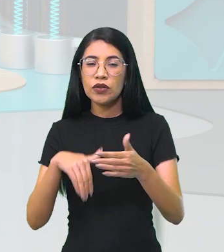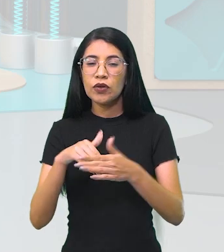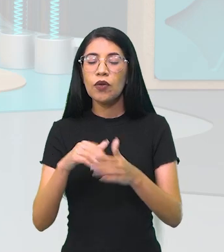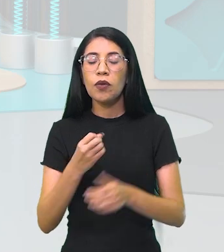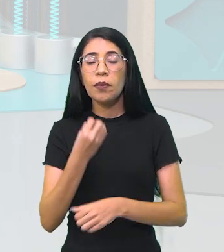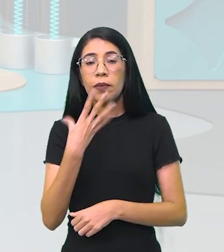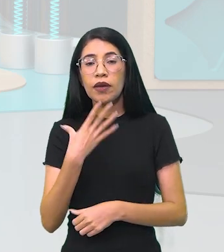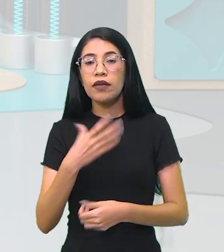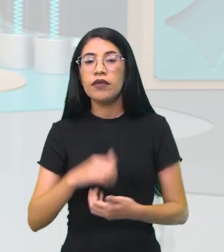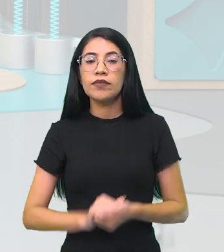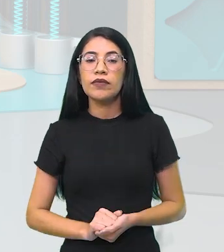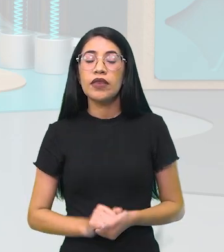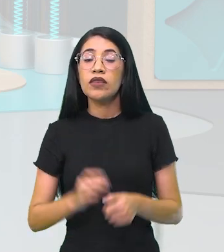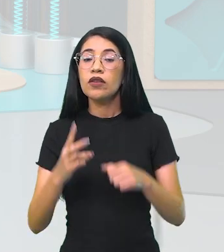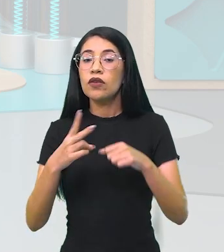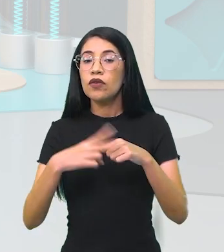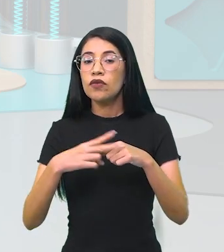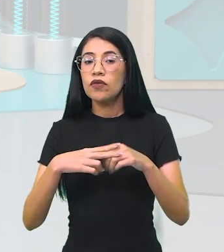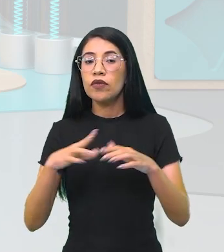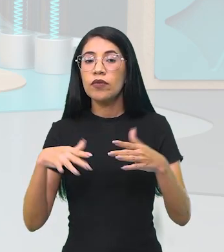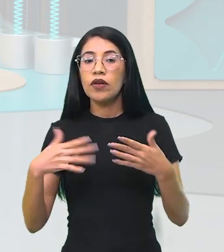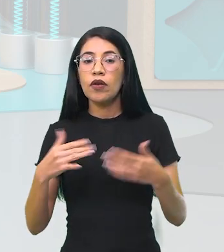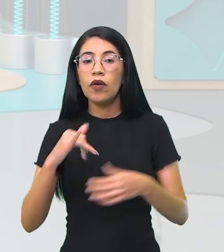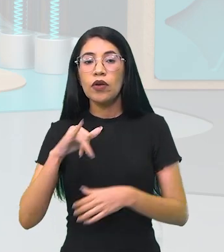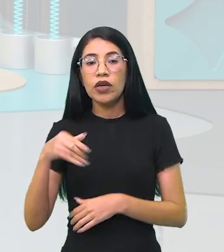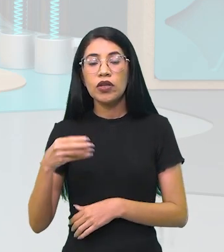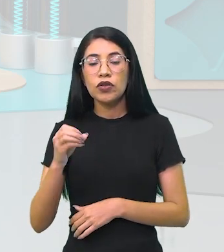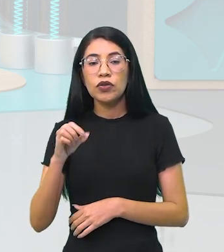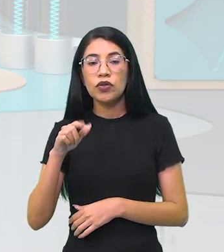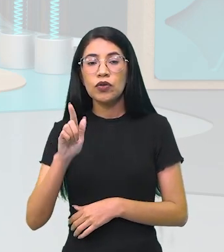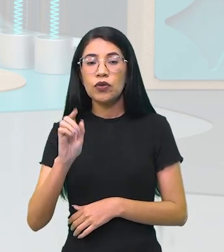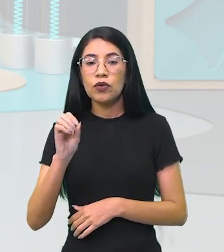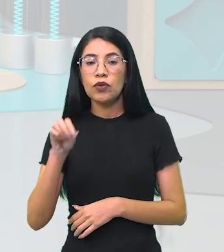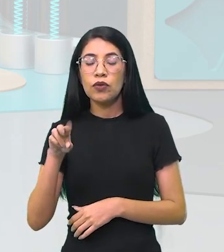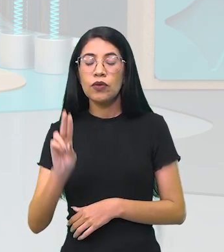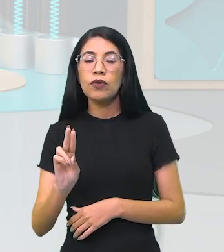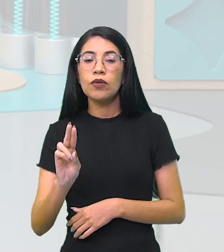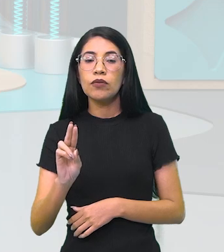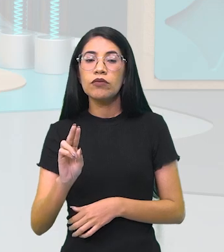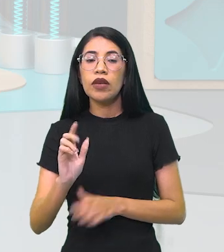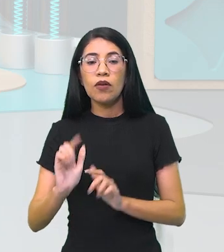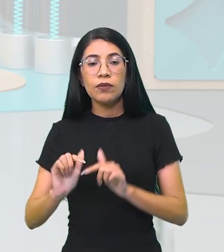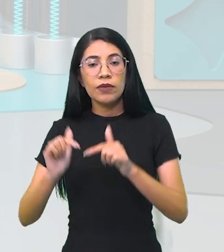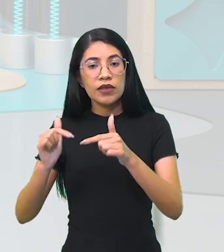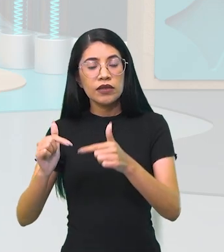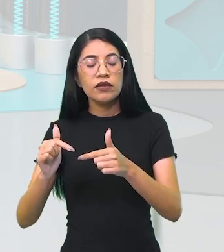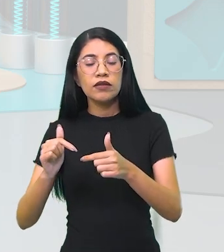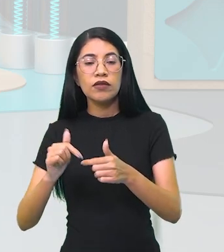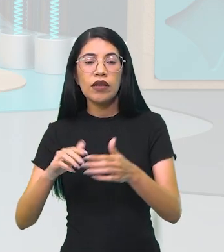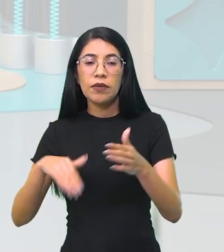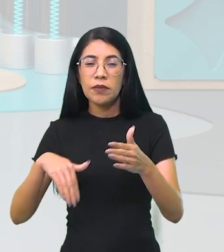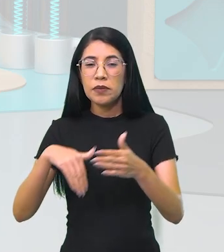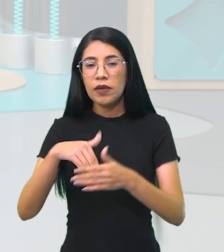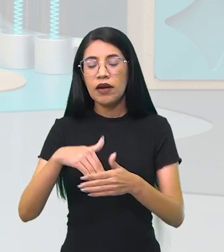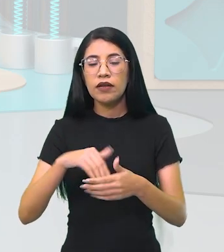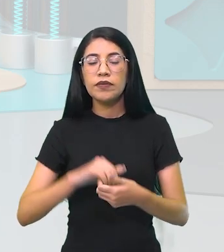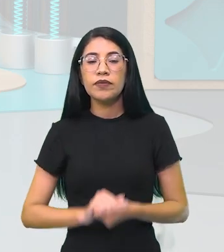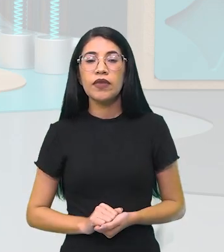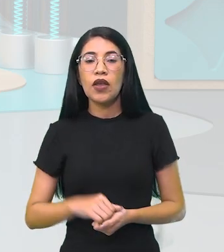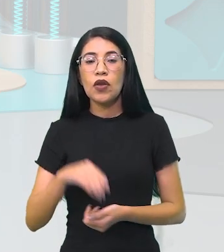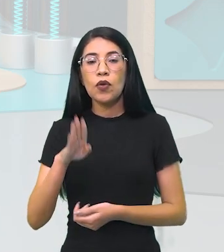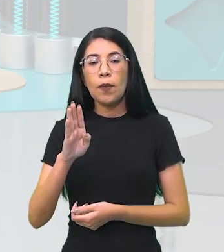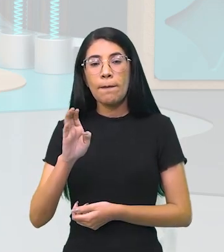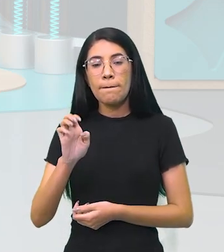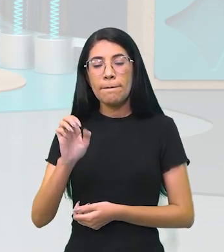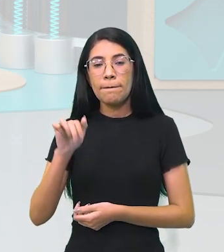né? Qual é o verbo aí da nossa oração? Jogou, né? Indica uma ação, jogar. E esse bem é um advérbio por